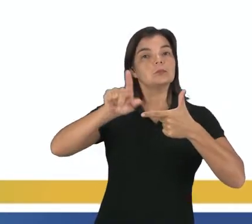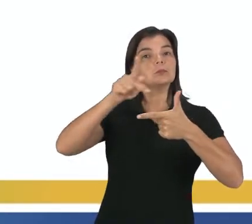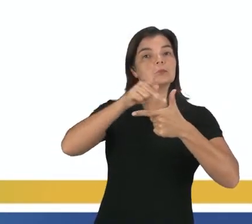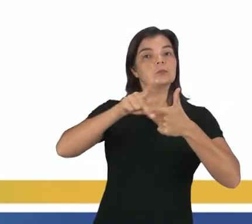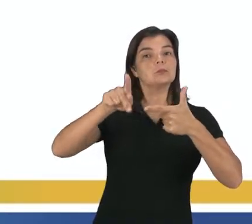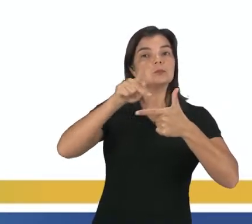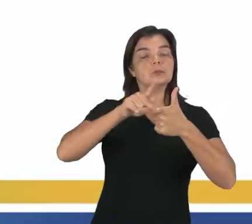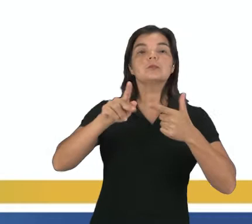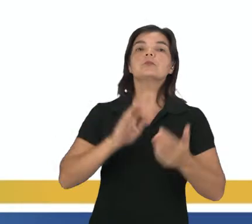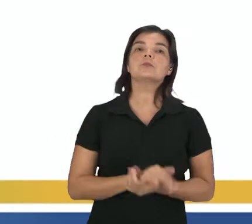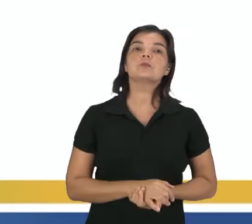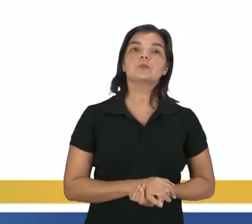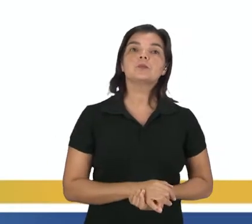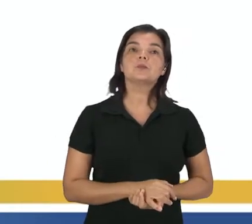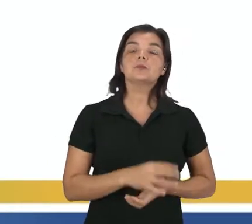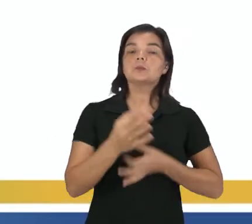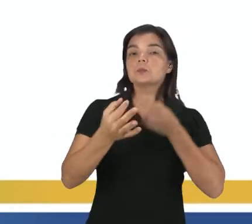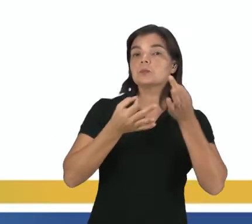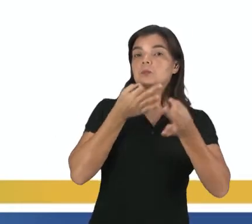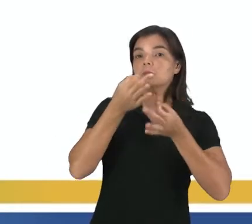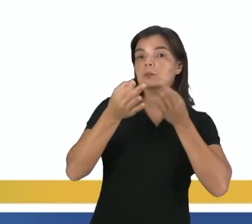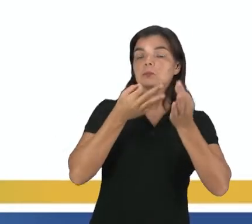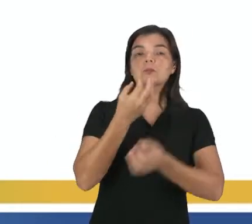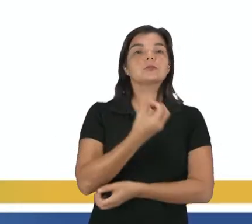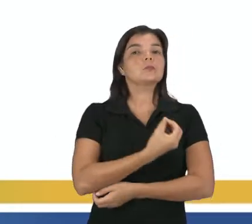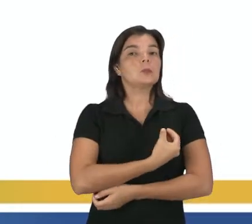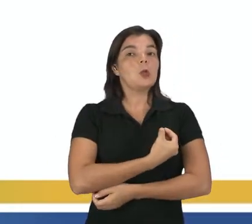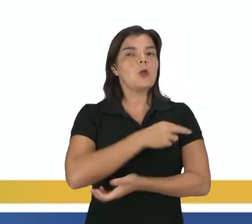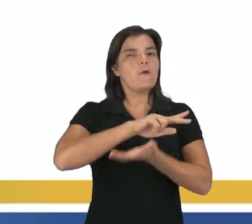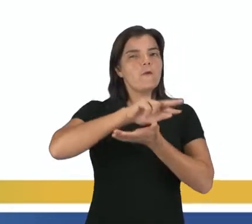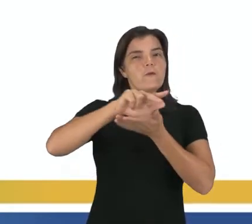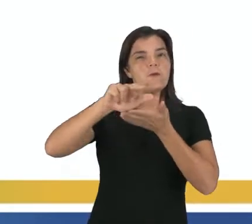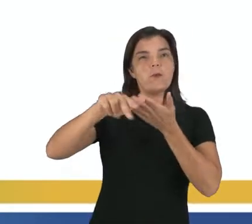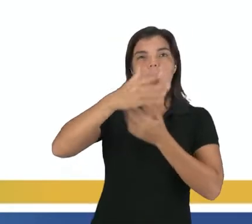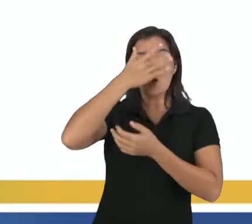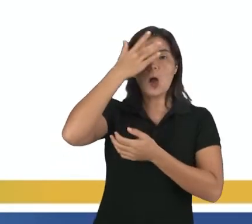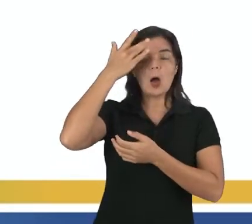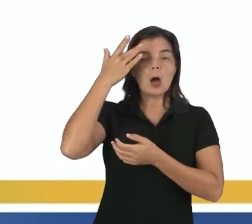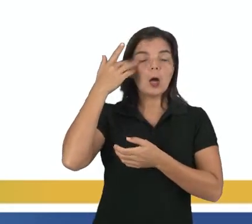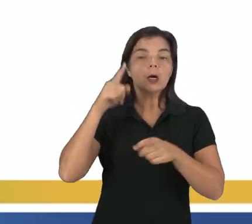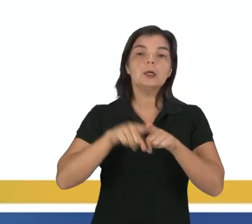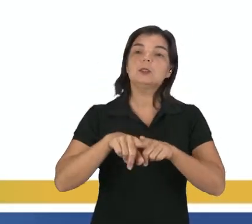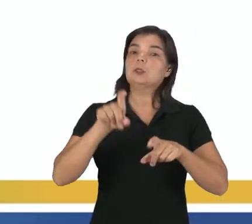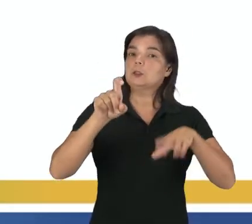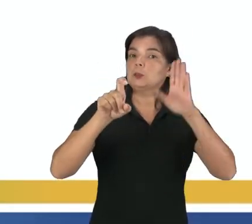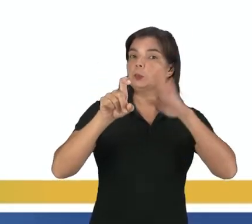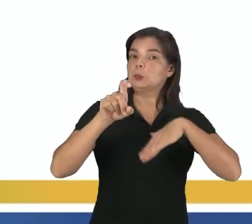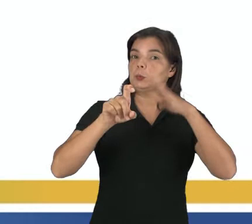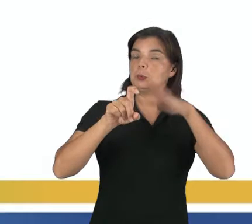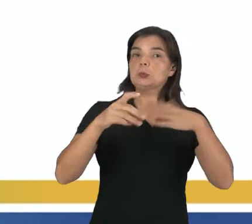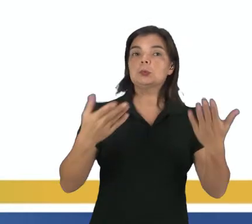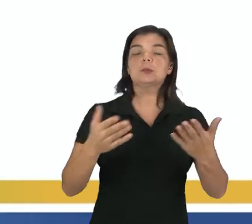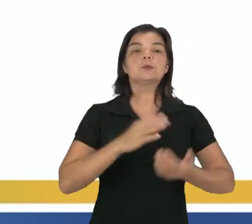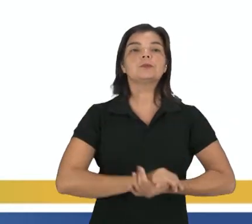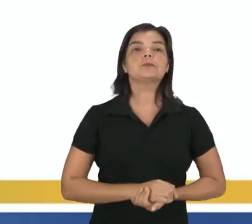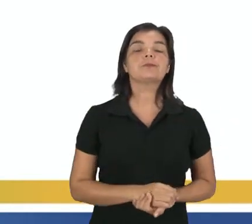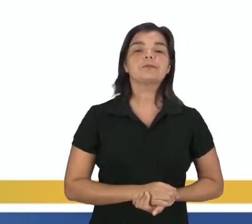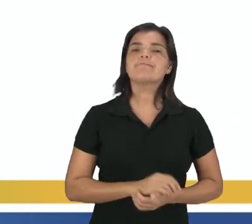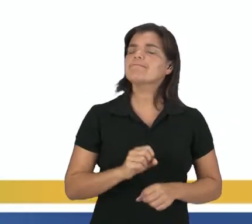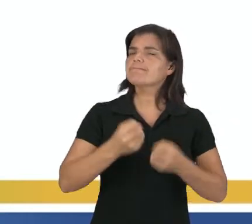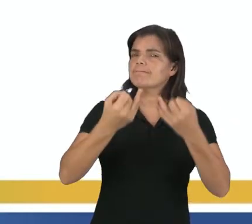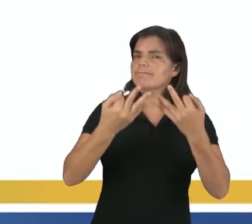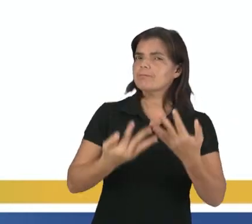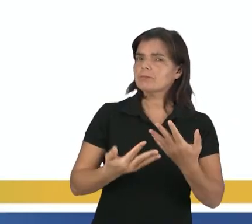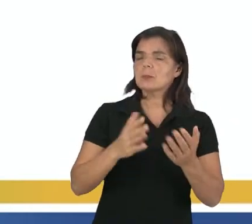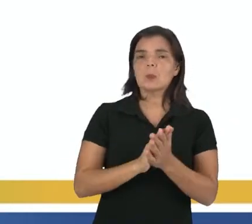plural. As especulações e inúmeras lendas. Substantivo, lendas. Ele